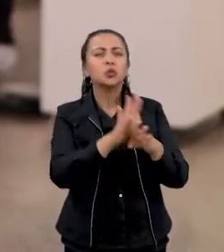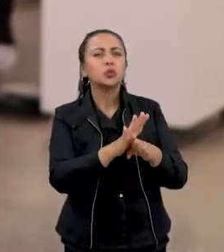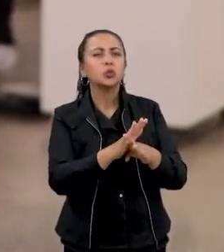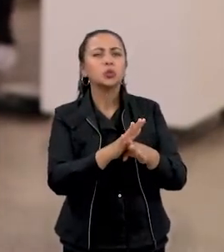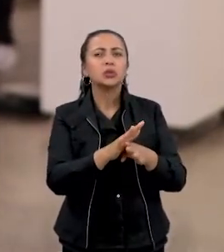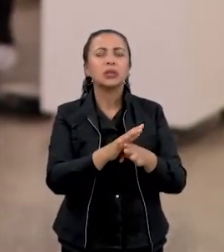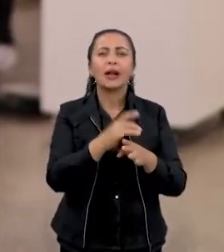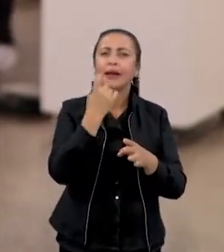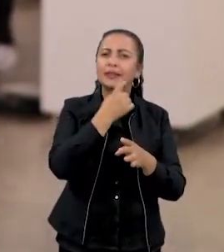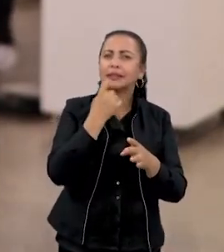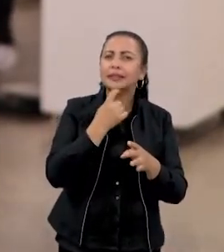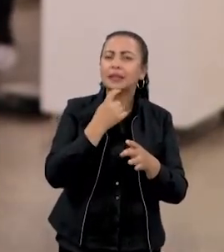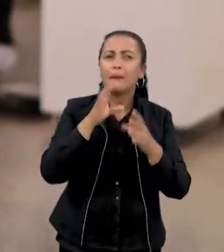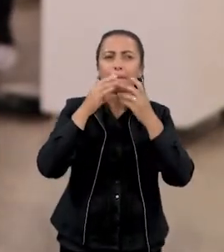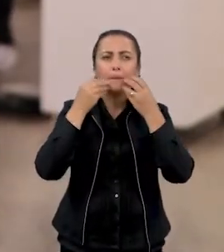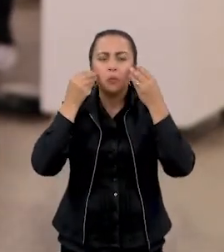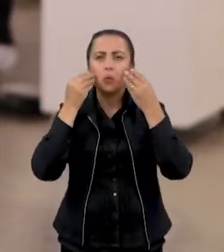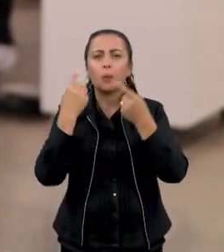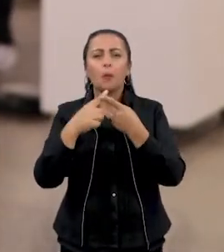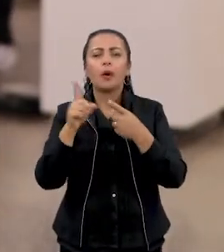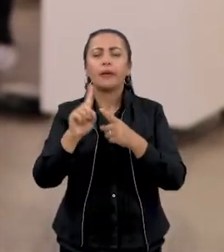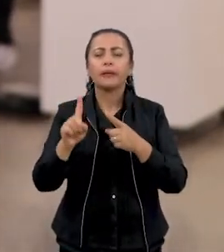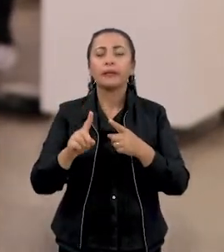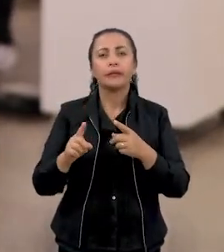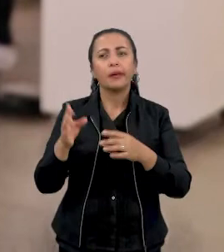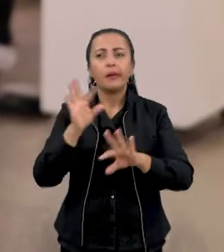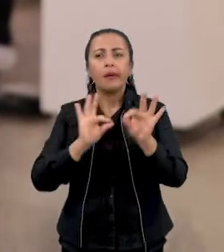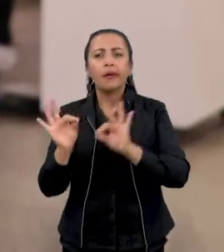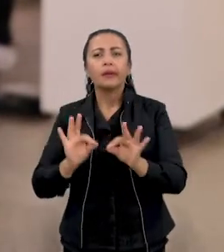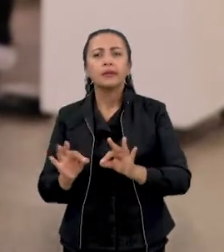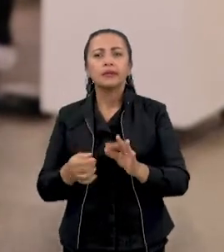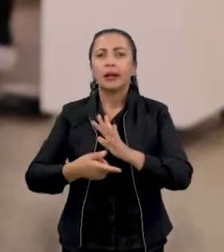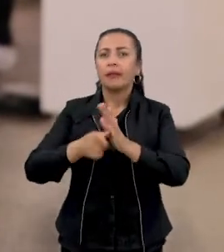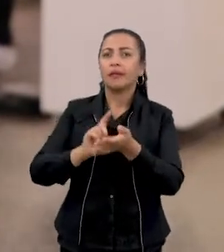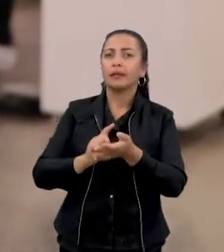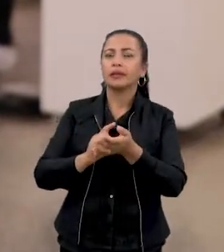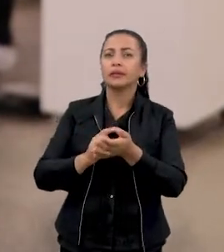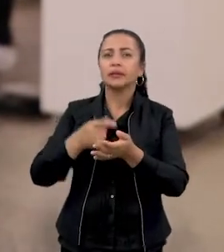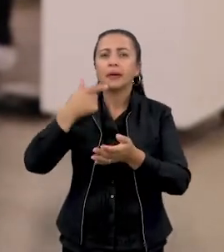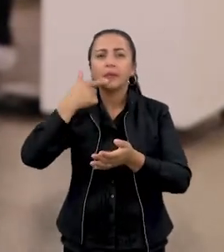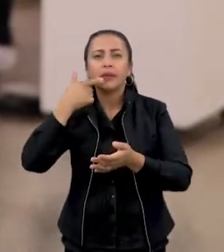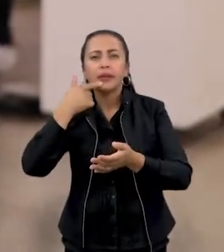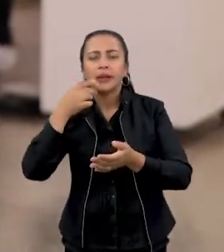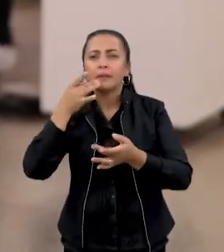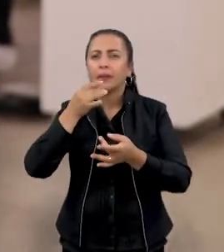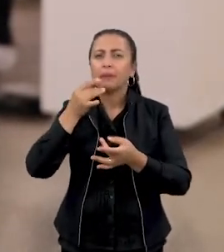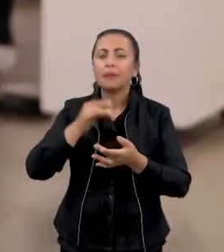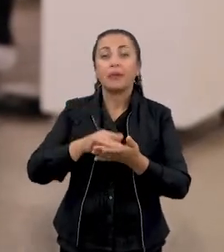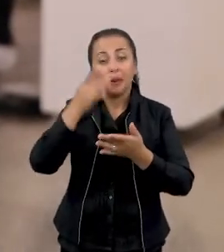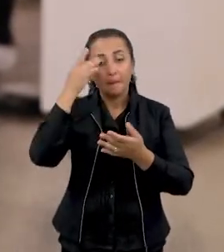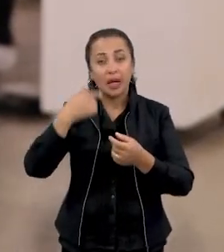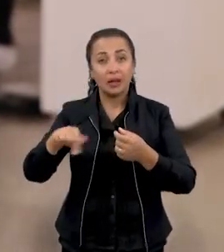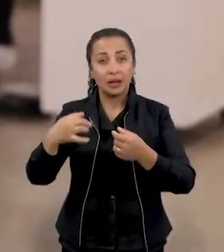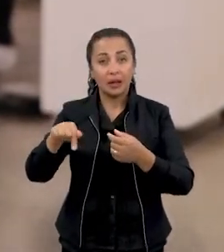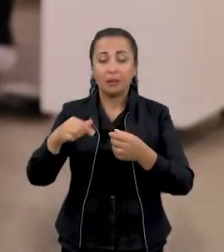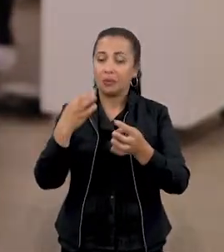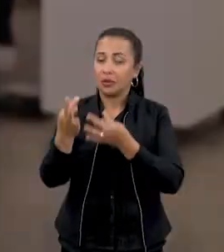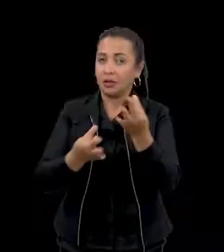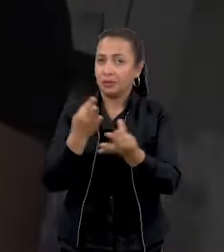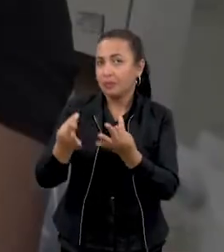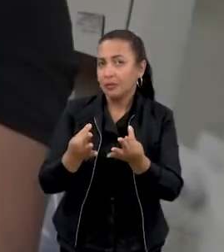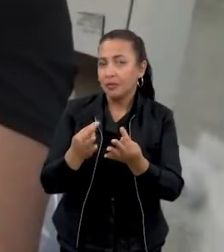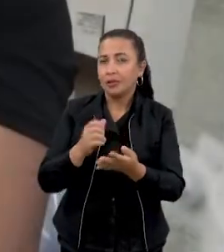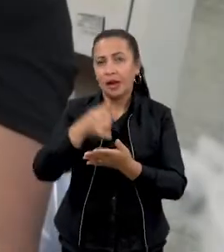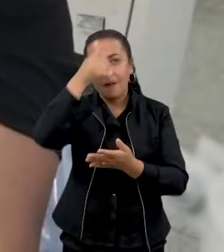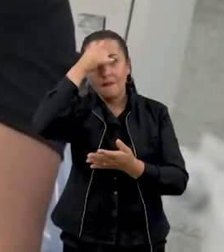dano de uma ferida cutânea ou de boca, por que não prevenir o desgaste dos botões gustativos durante a quimioterapia?